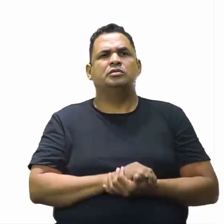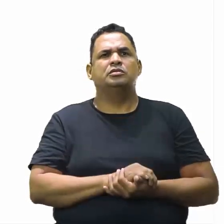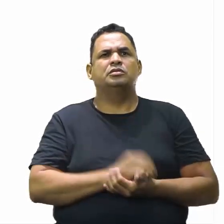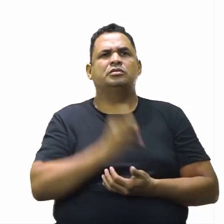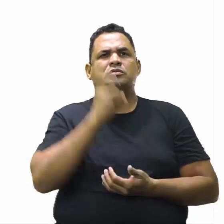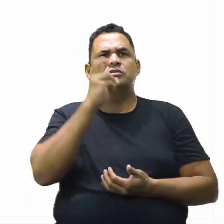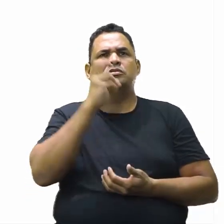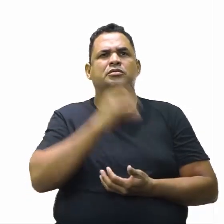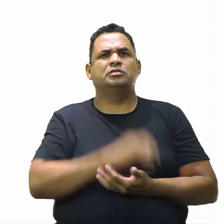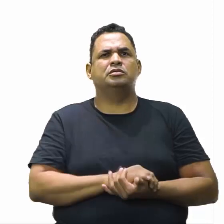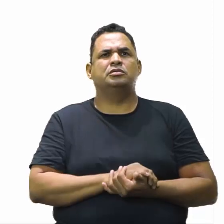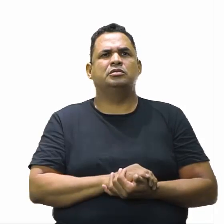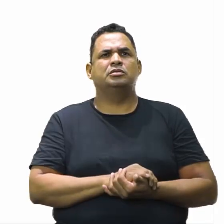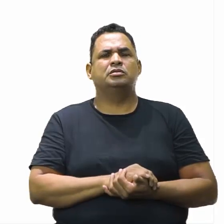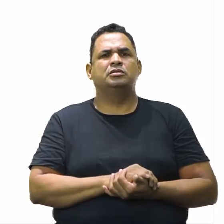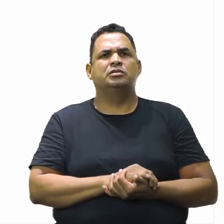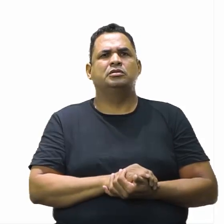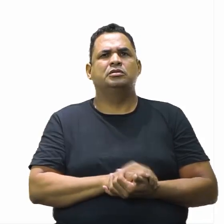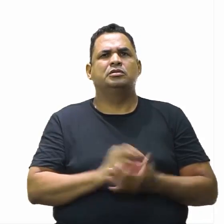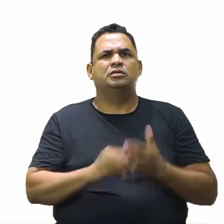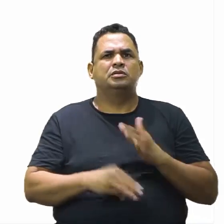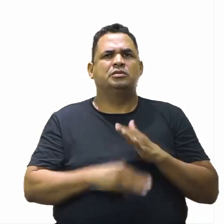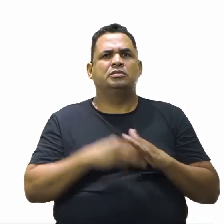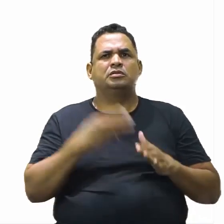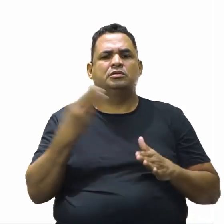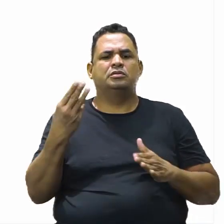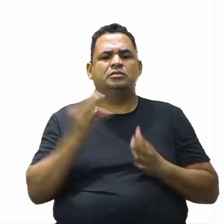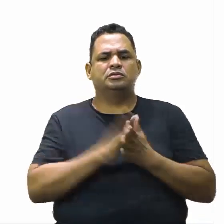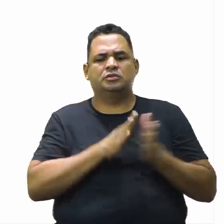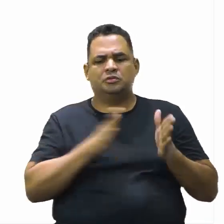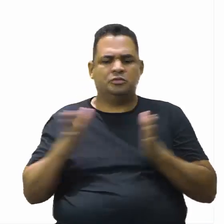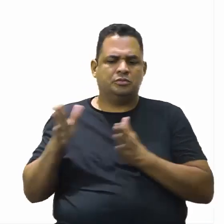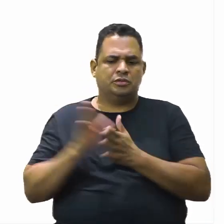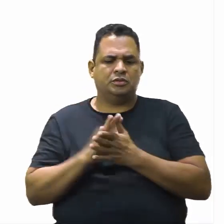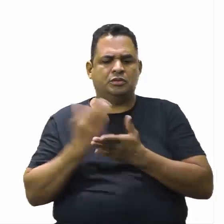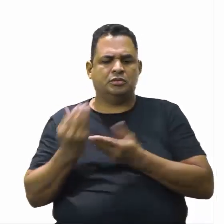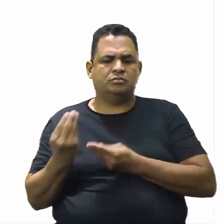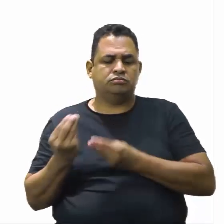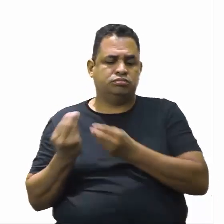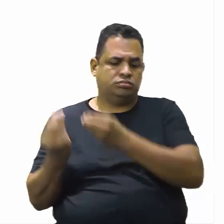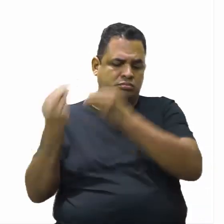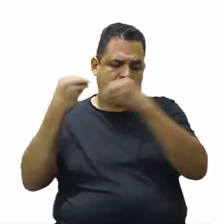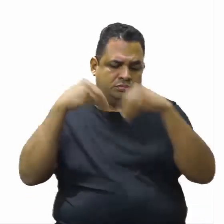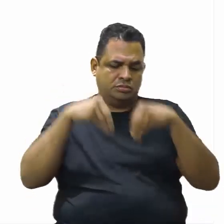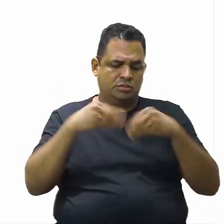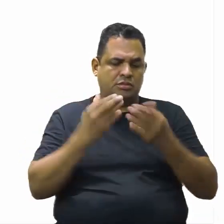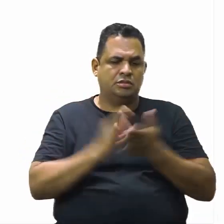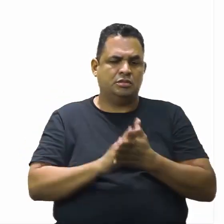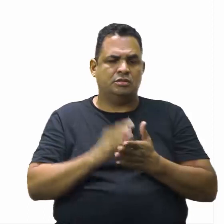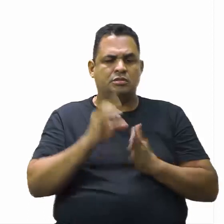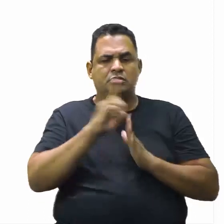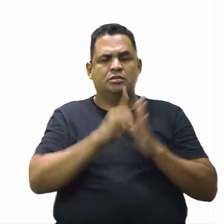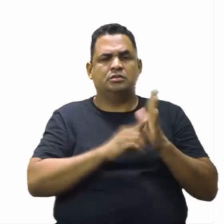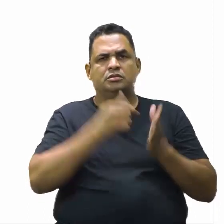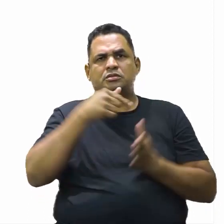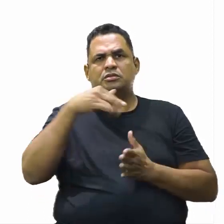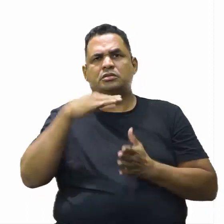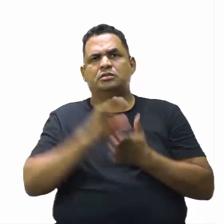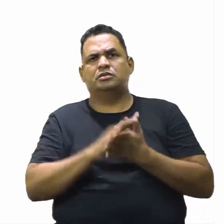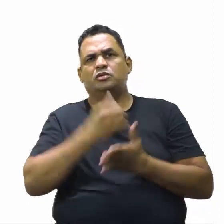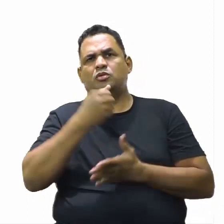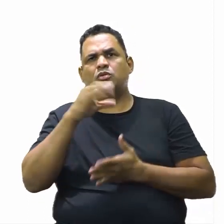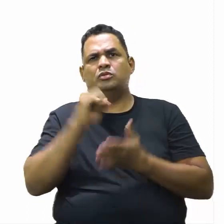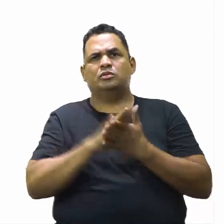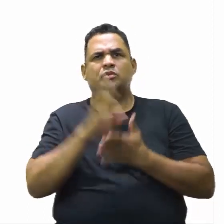Questão 5. É na terceira onda migratória, nas décadas de 70 e 80,